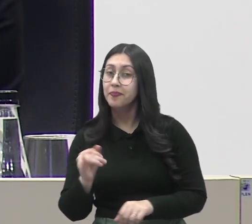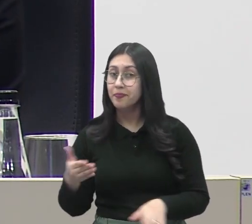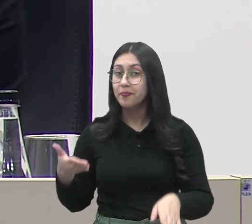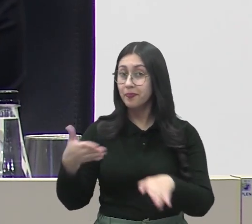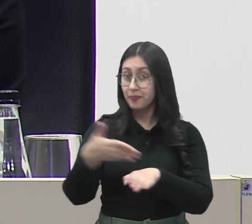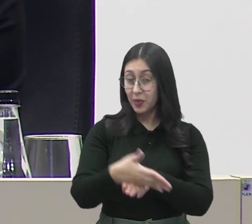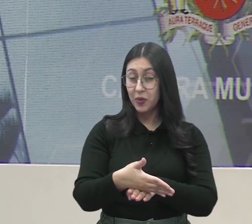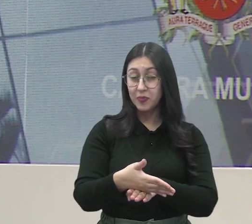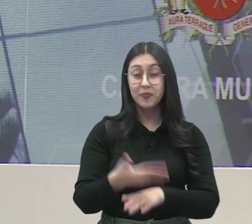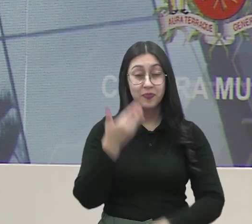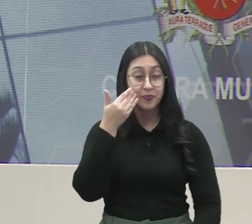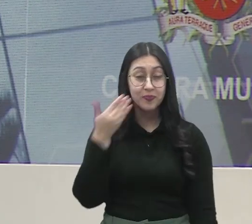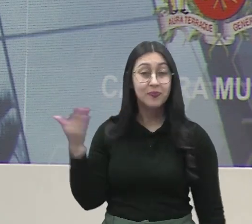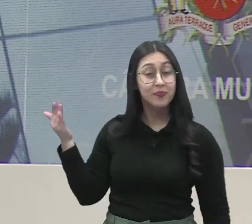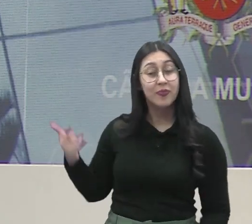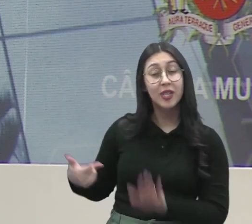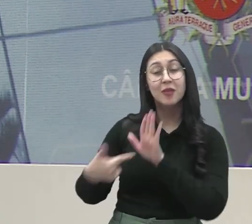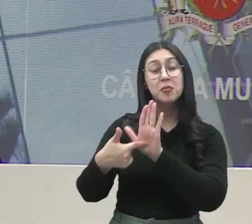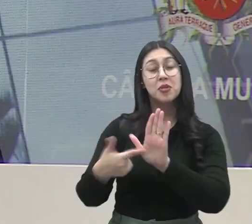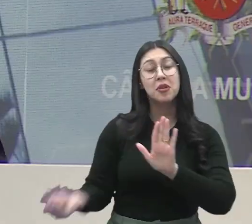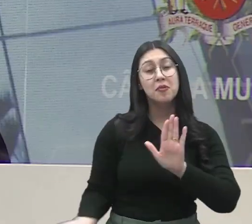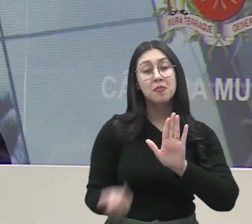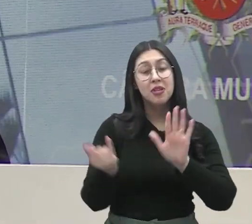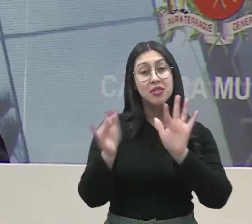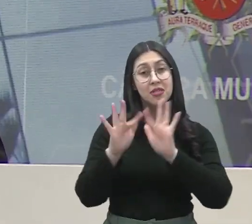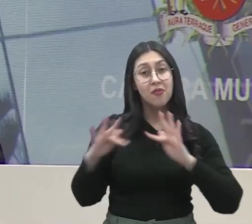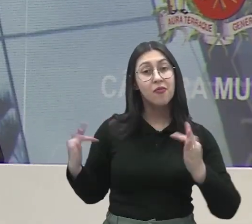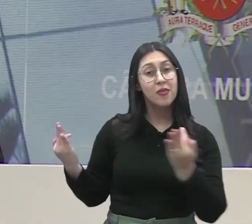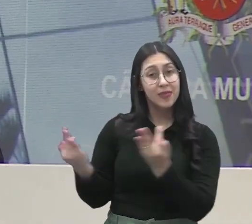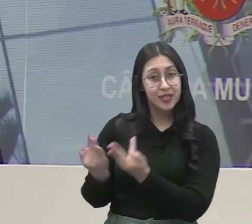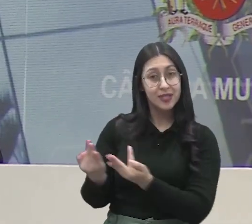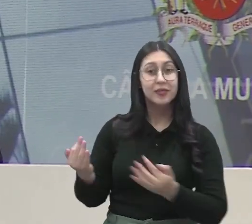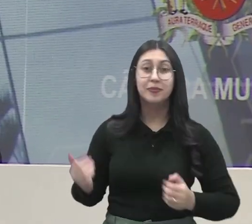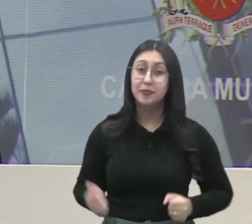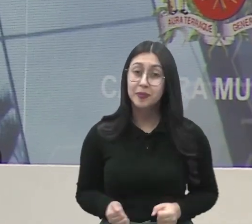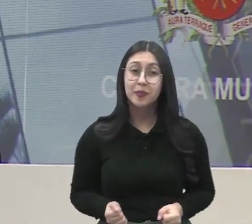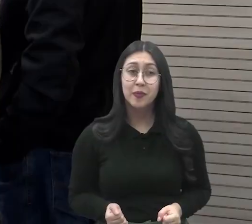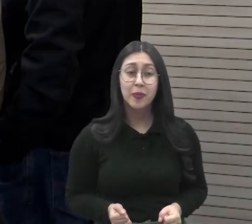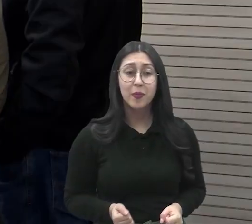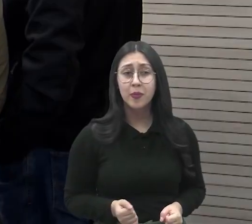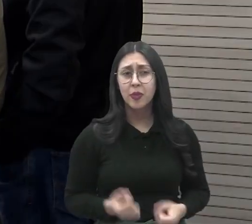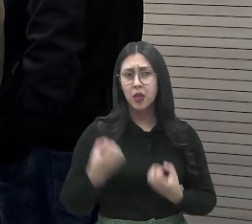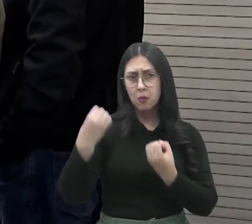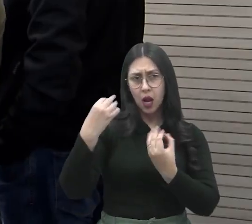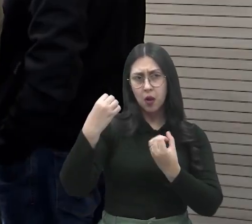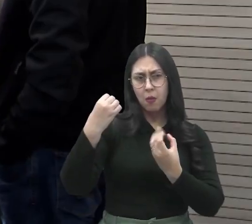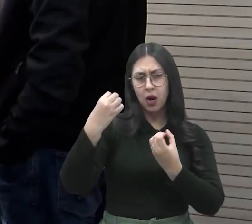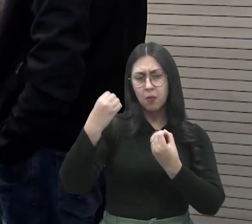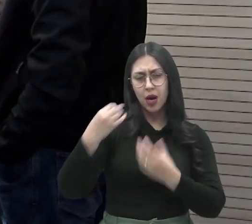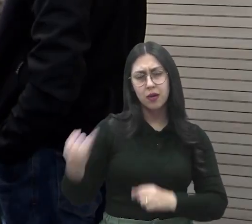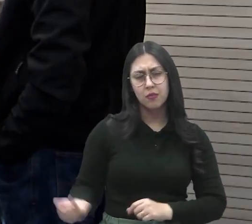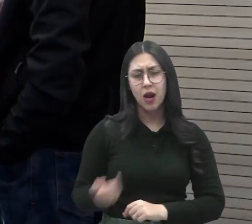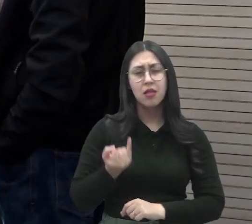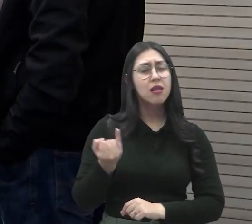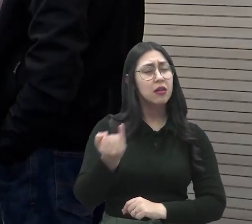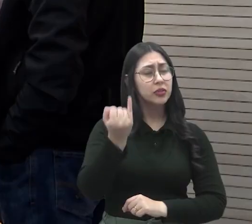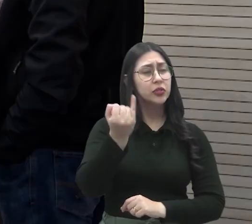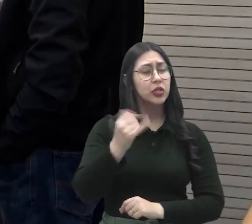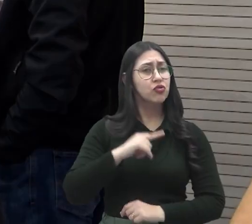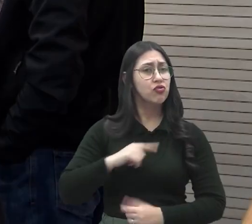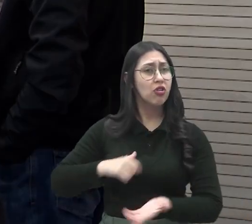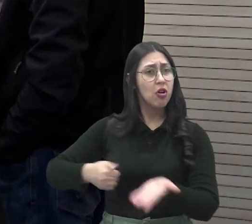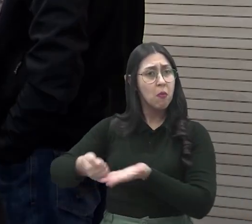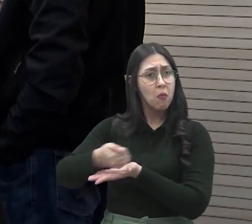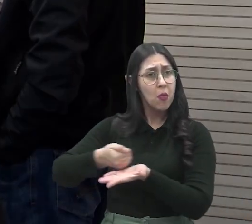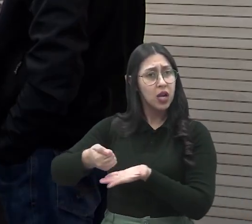também compareceu. Ela destacou a importância da família na carreira do irmão. Nossa criação ela foi fundamentada